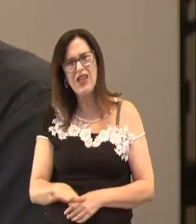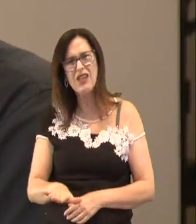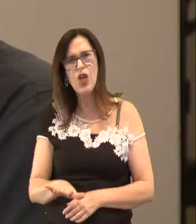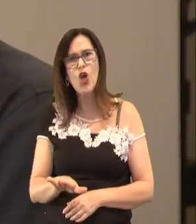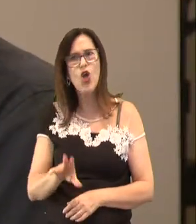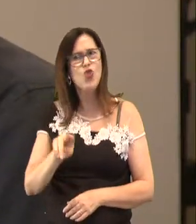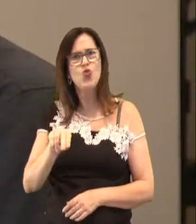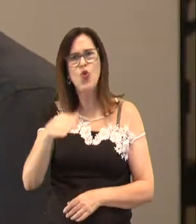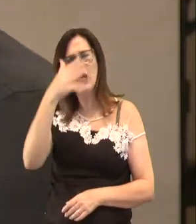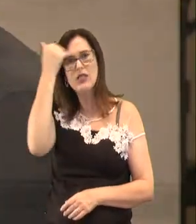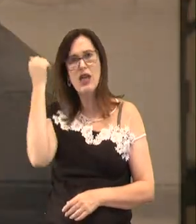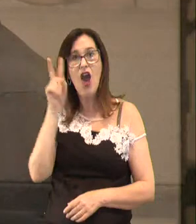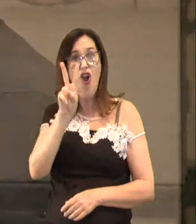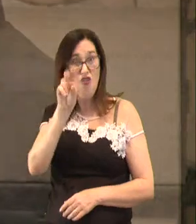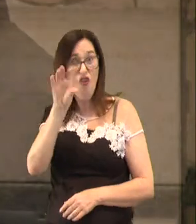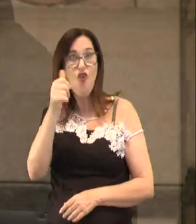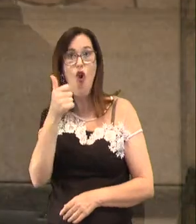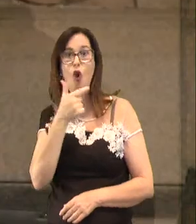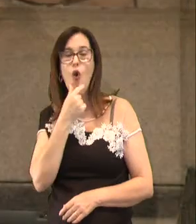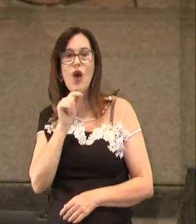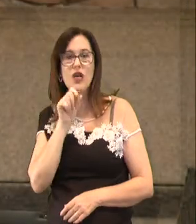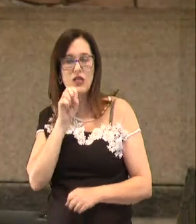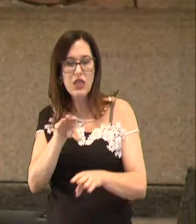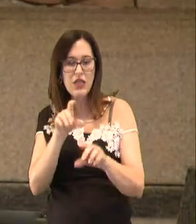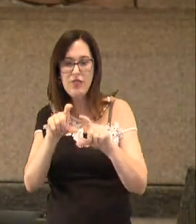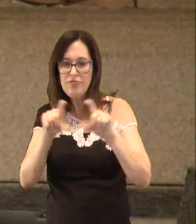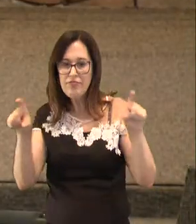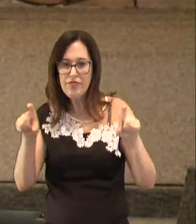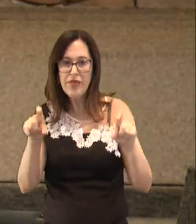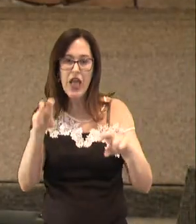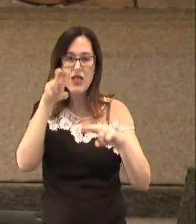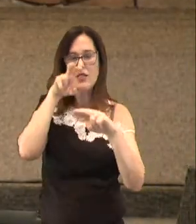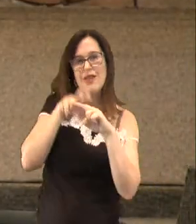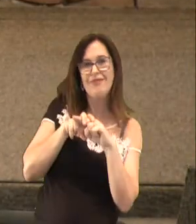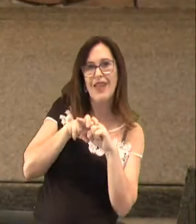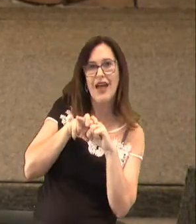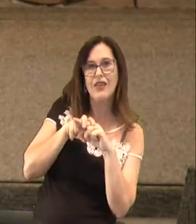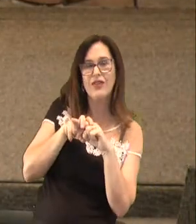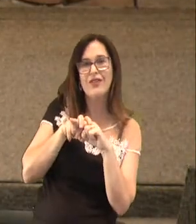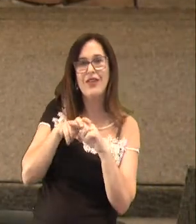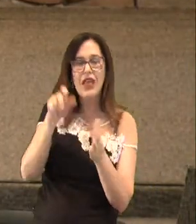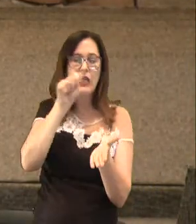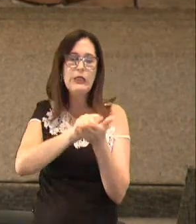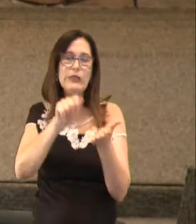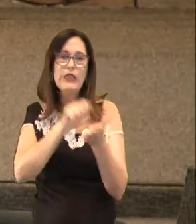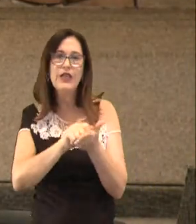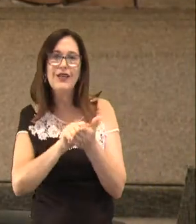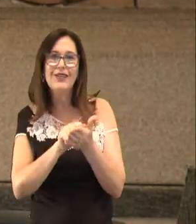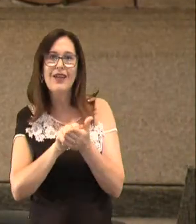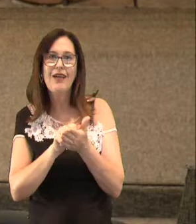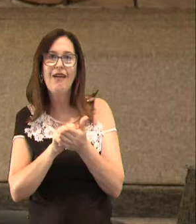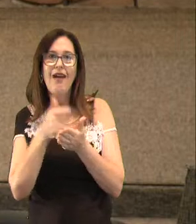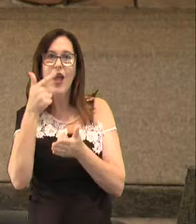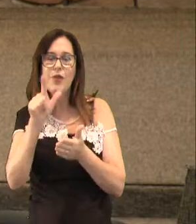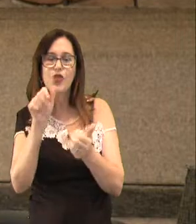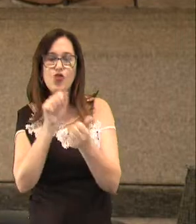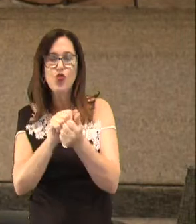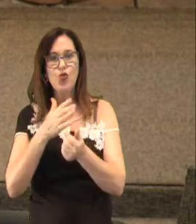esqueço do meu avô me ensinando essa frase, sentado na escrivaninha dele, ele escreveu e repetiu